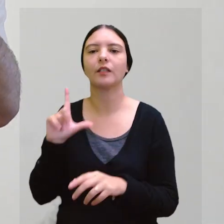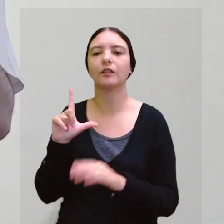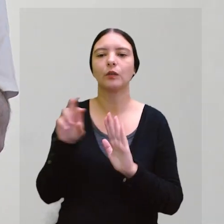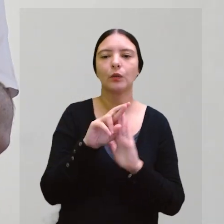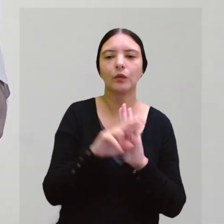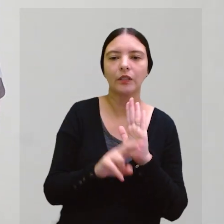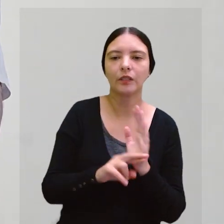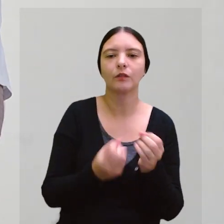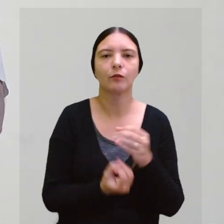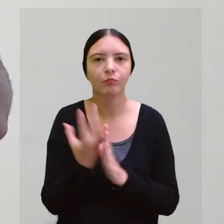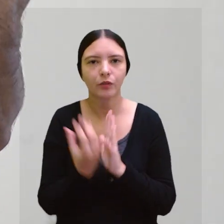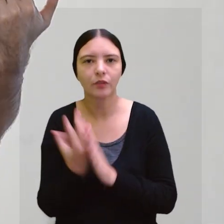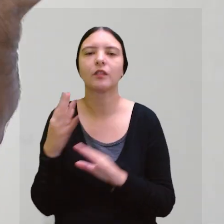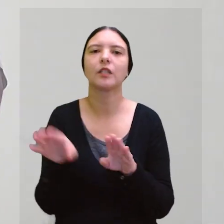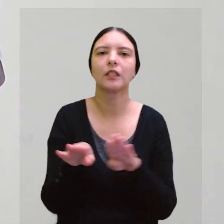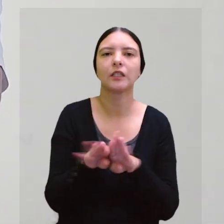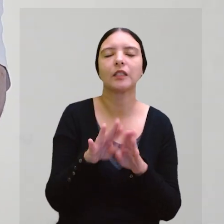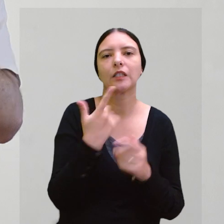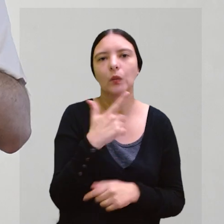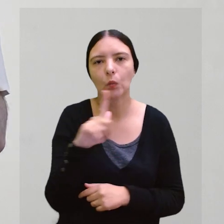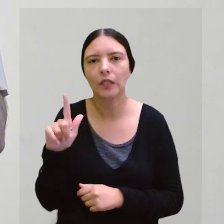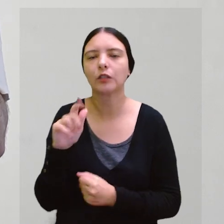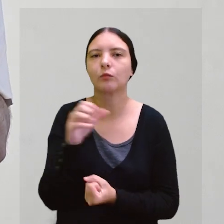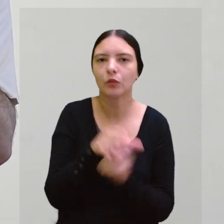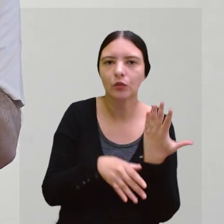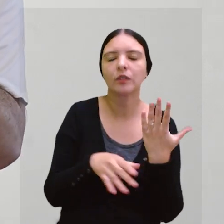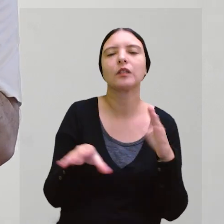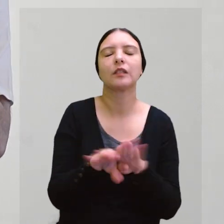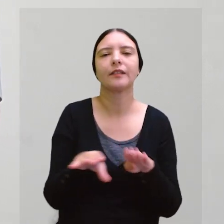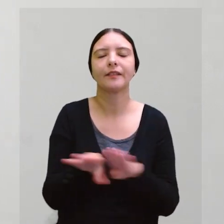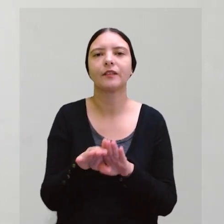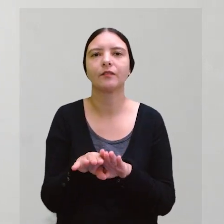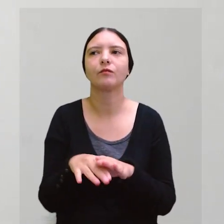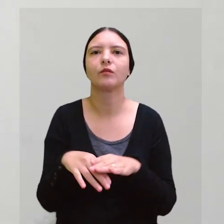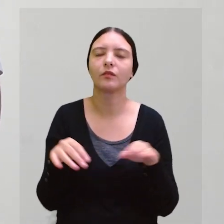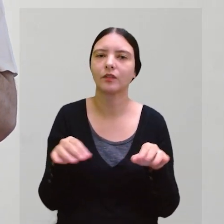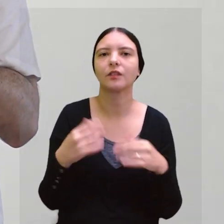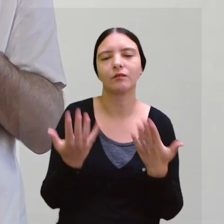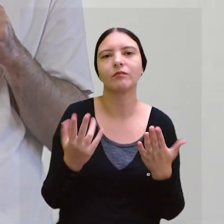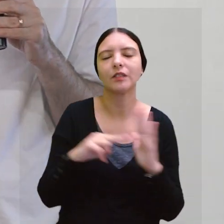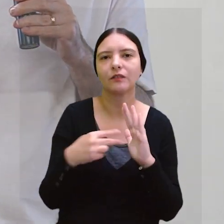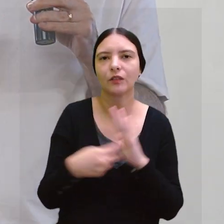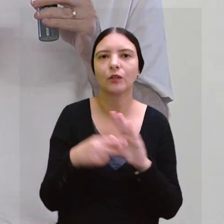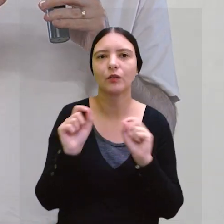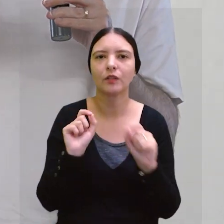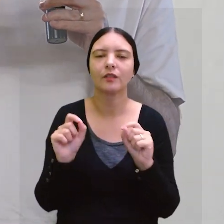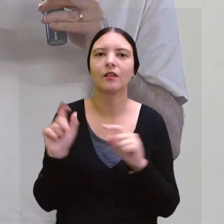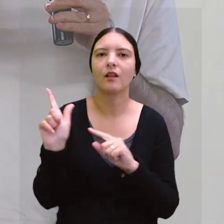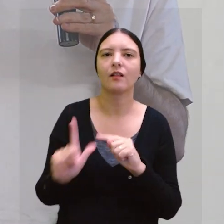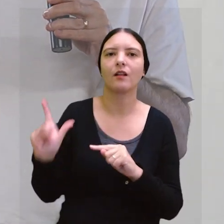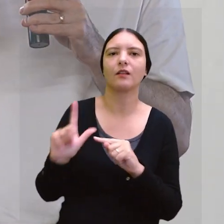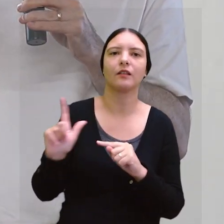uma narrativa sendo construída, uma narrativa visual. Mas para chegar a essa narrativa visual, tem também um roteiro sendo produzido,